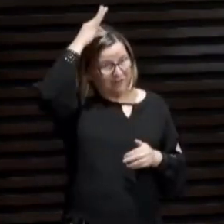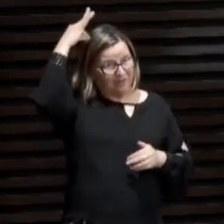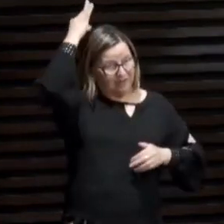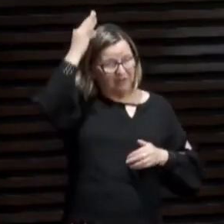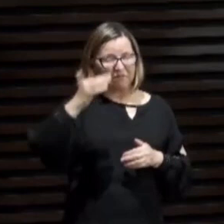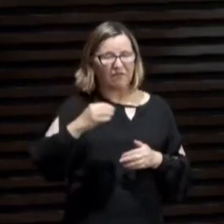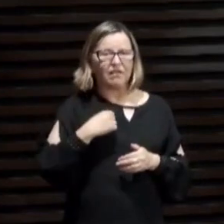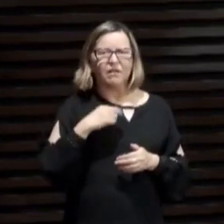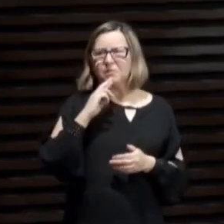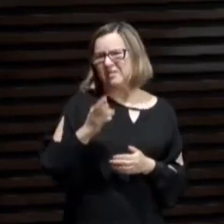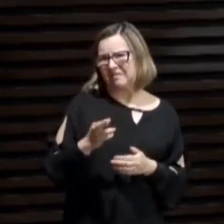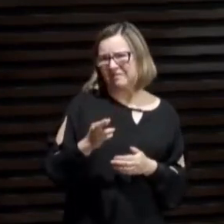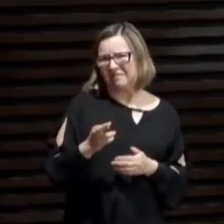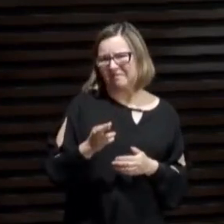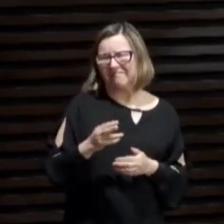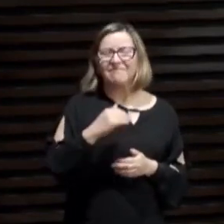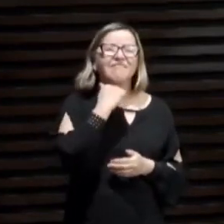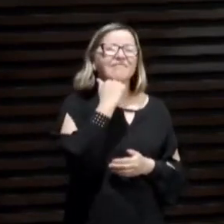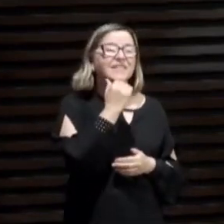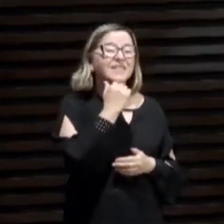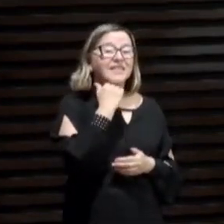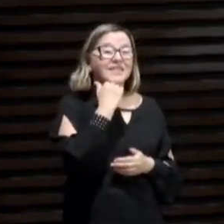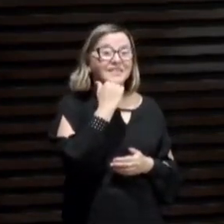meu querido, ser humano nenhum